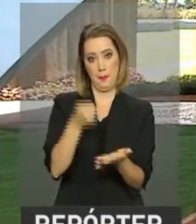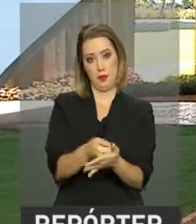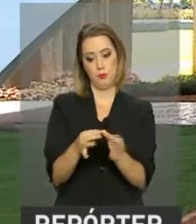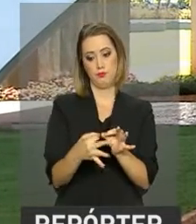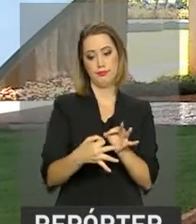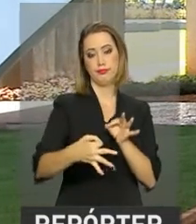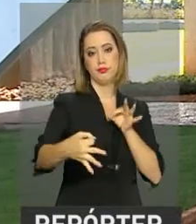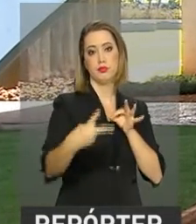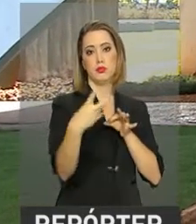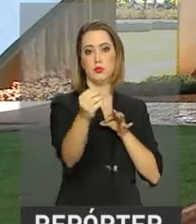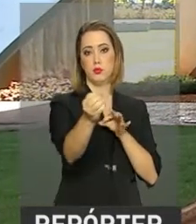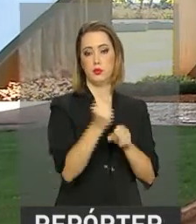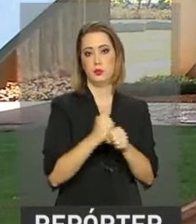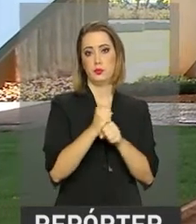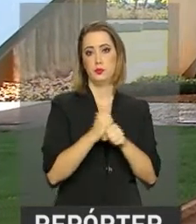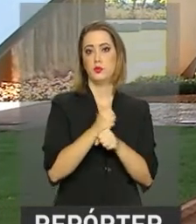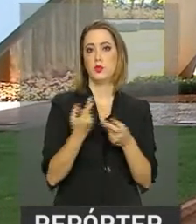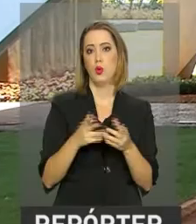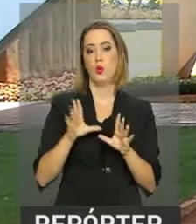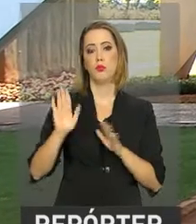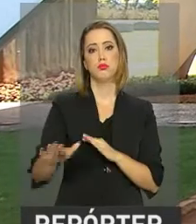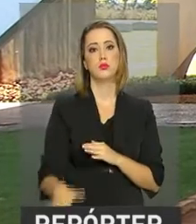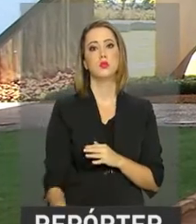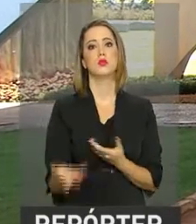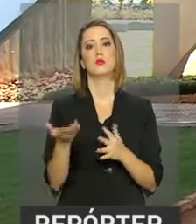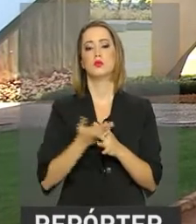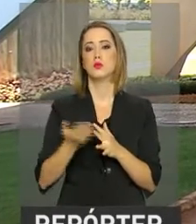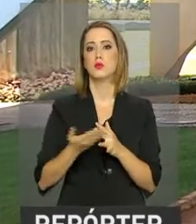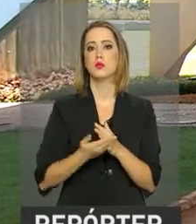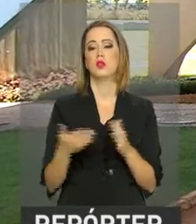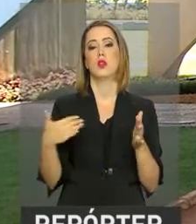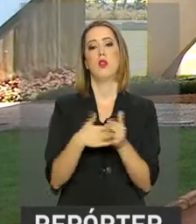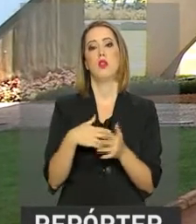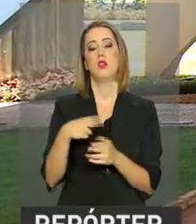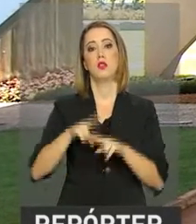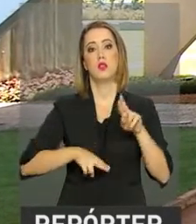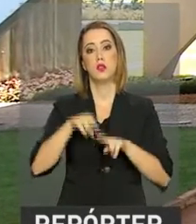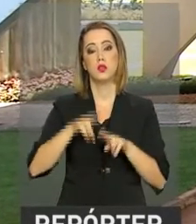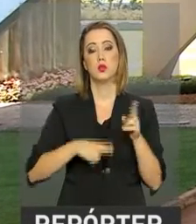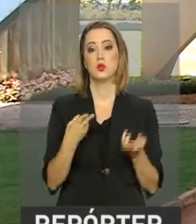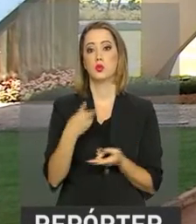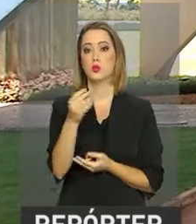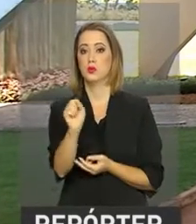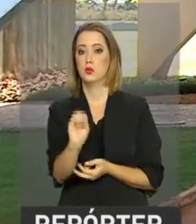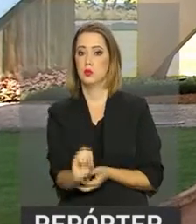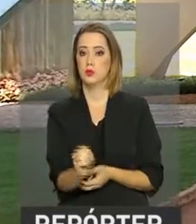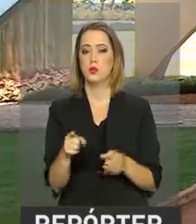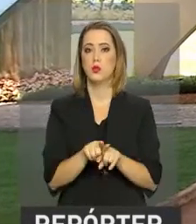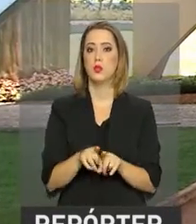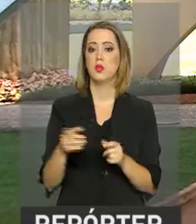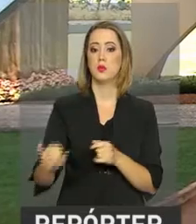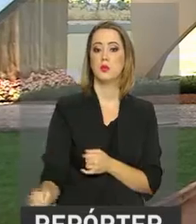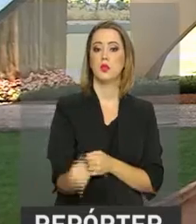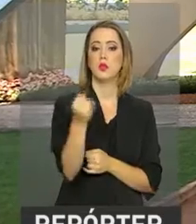20 anos com descontos nas parcelas até julho de 2018 e ainda com juros menores